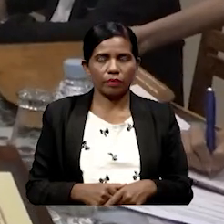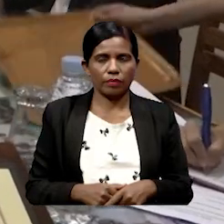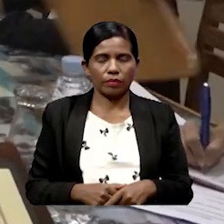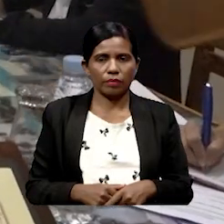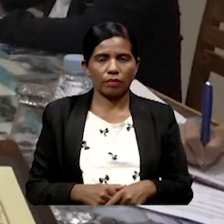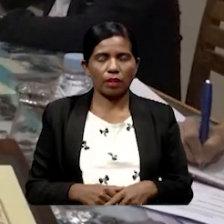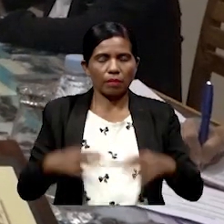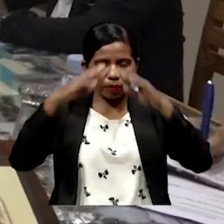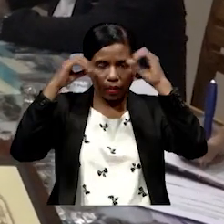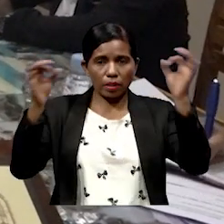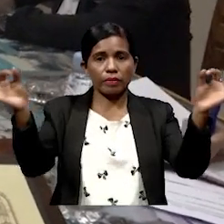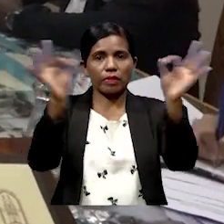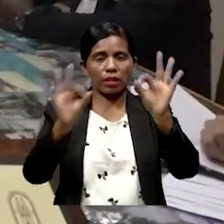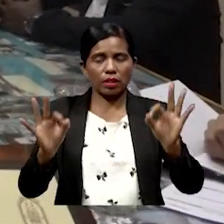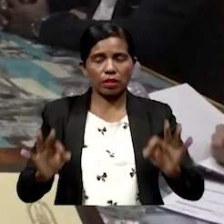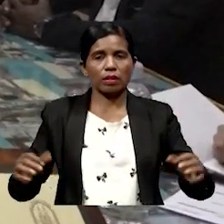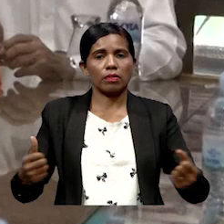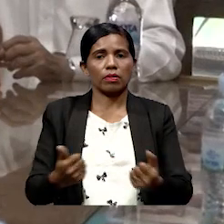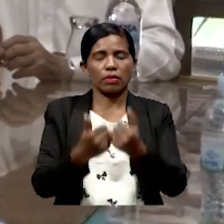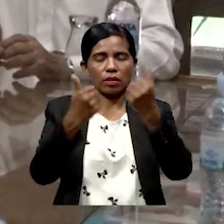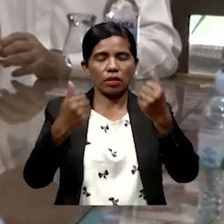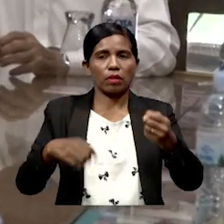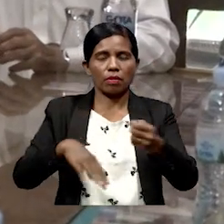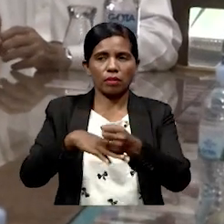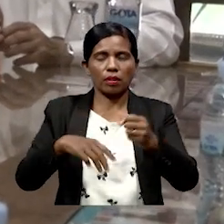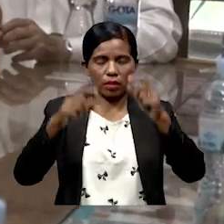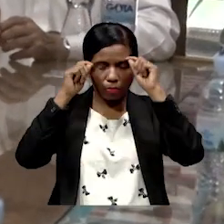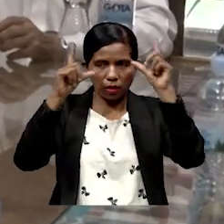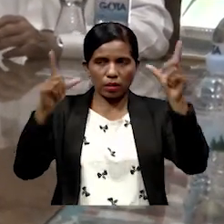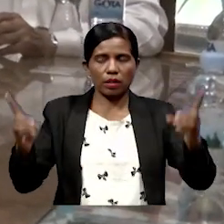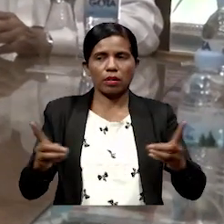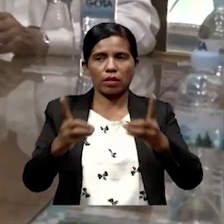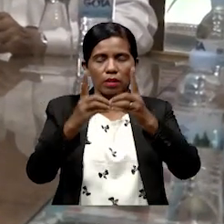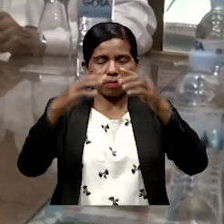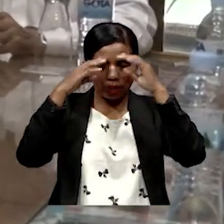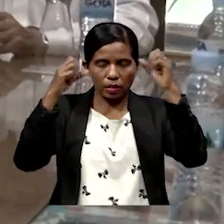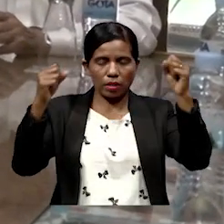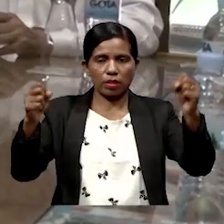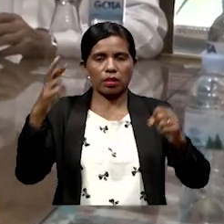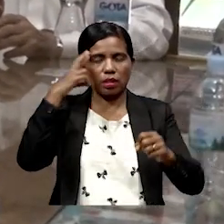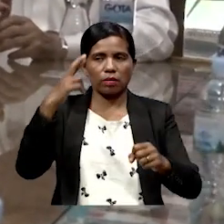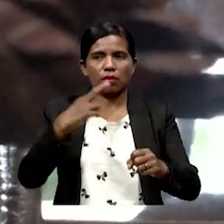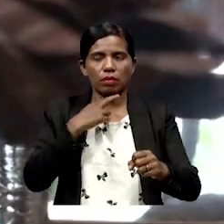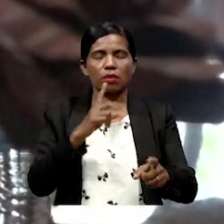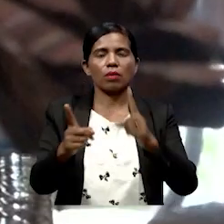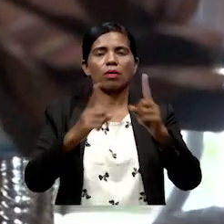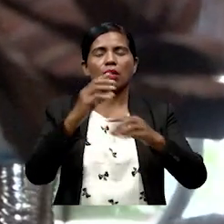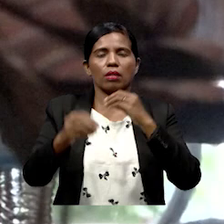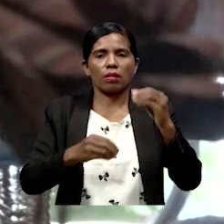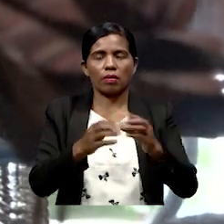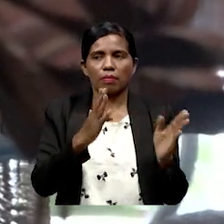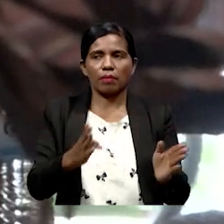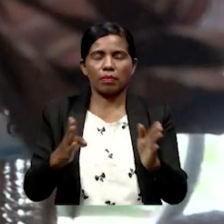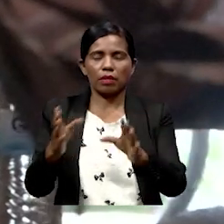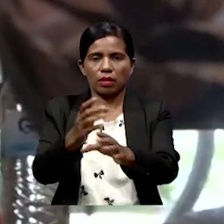Presidente da Federação Futebol Timor-Leste, Hamutu com o secretário-geral, Hasurumalu com o presidente da República eleito, Zeram Sorta, Horikulia, Konoba, preparação